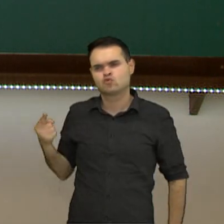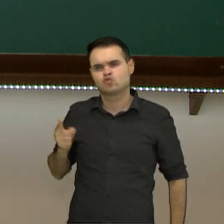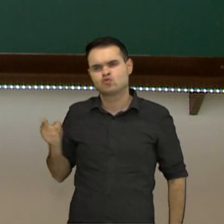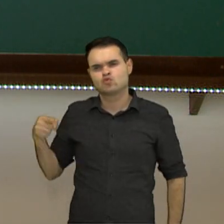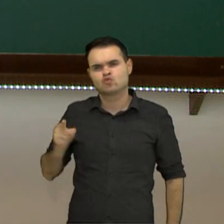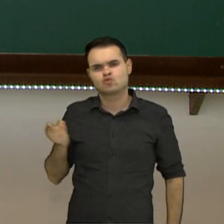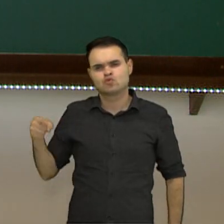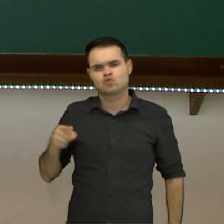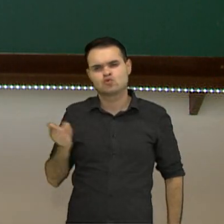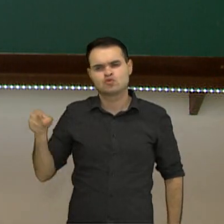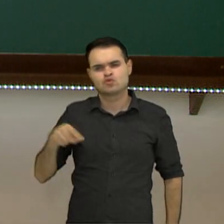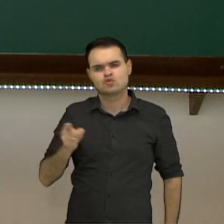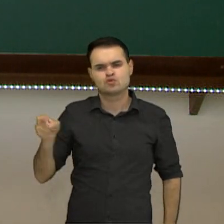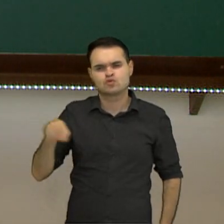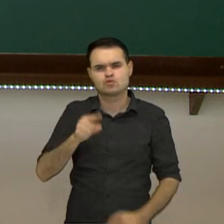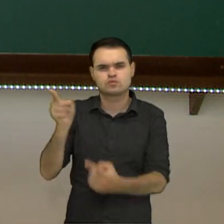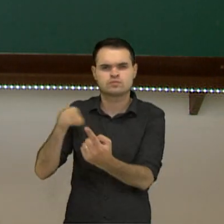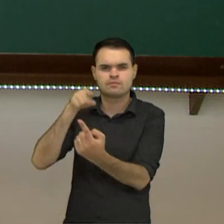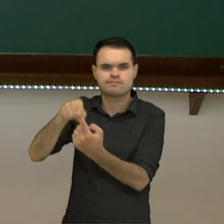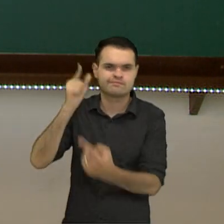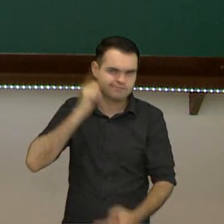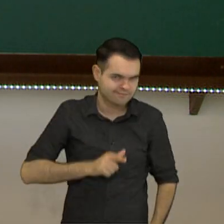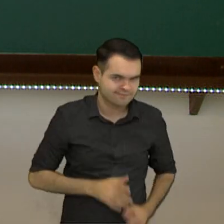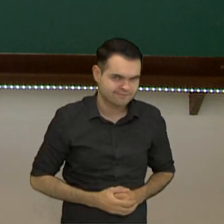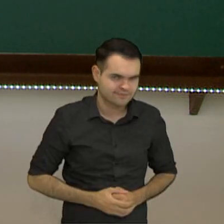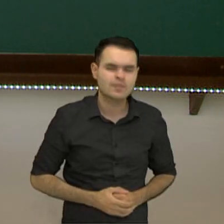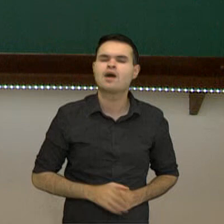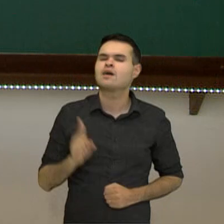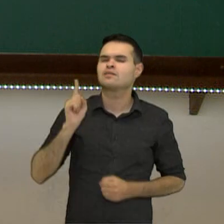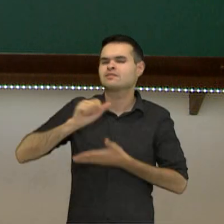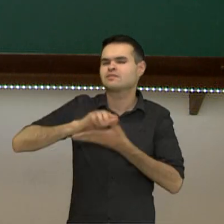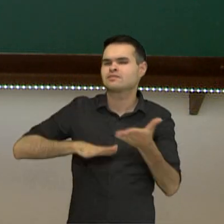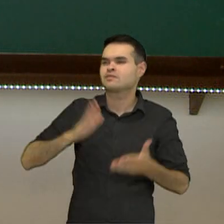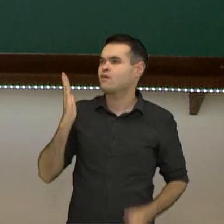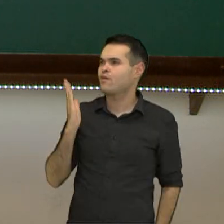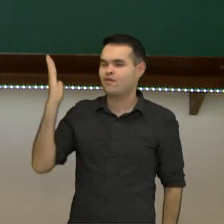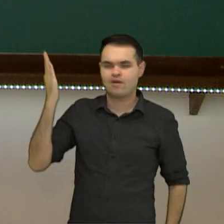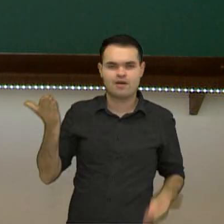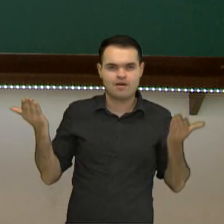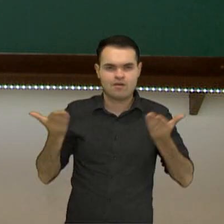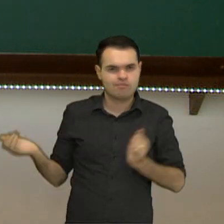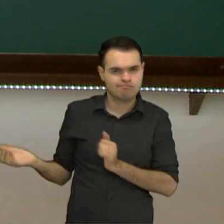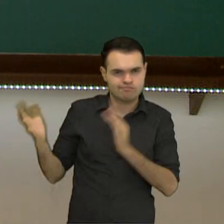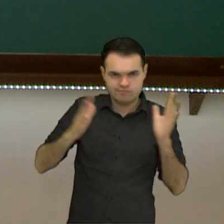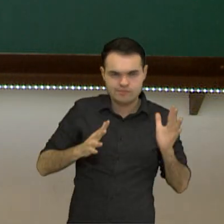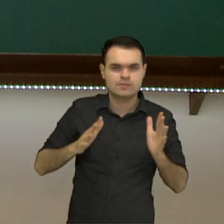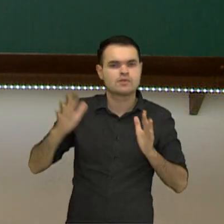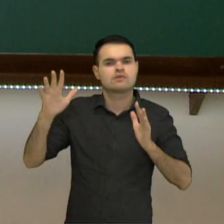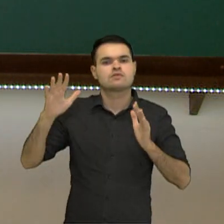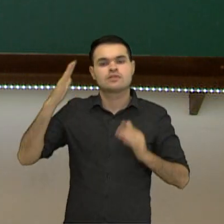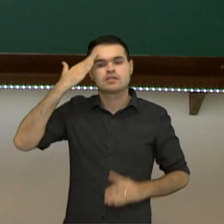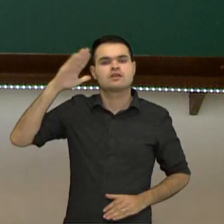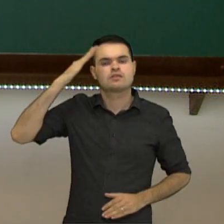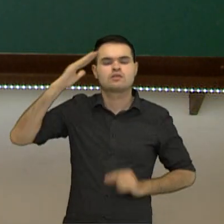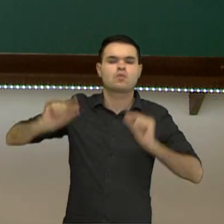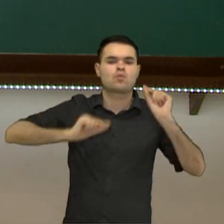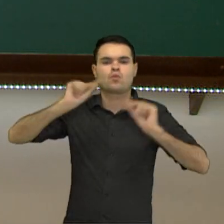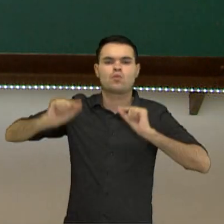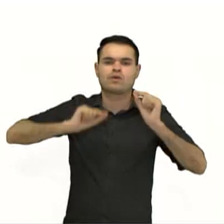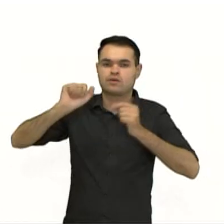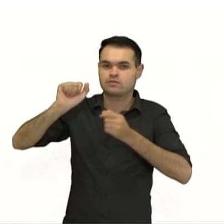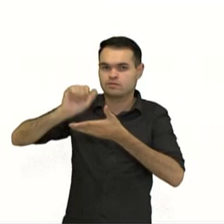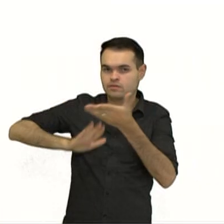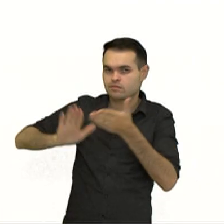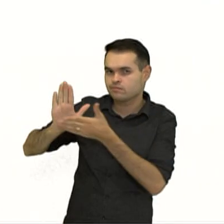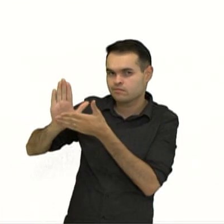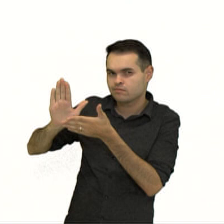para cumprir o seu objetivo. E aqui a gente tem uma atividade. Vamos ler a nossa atividade, vamos entender o que essa atividade